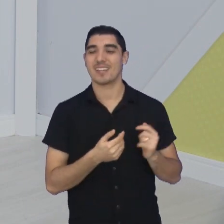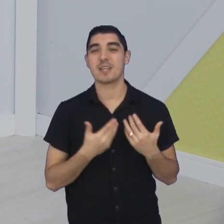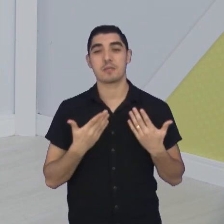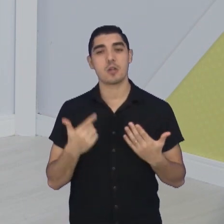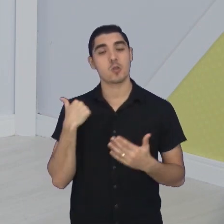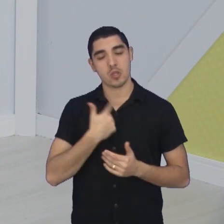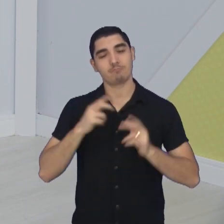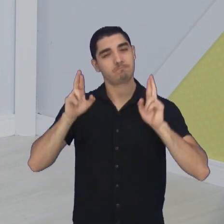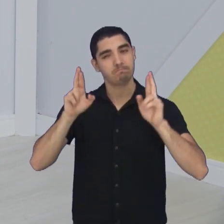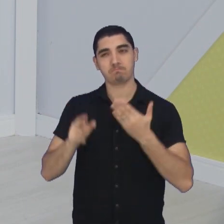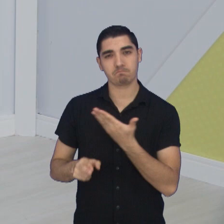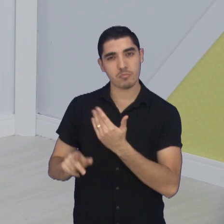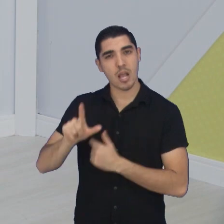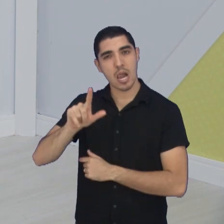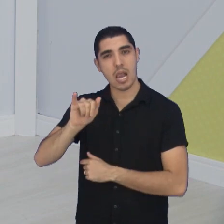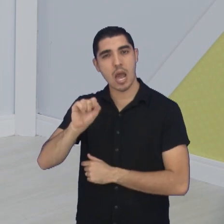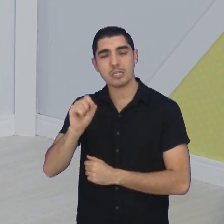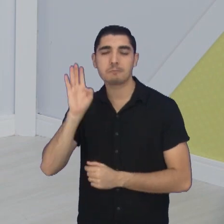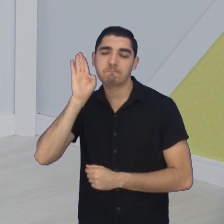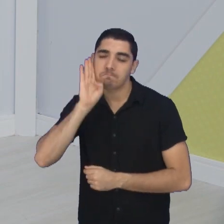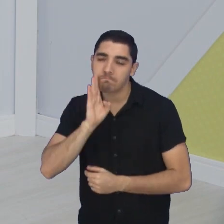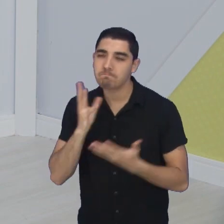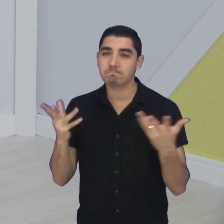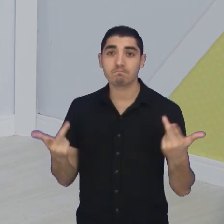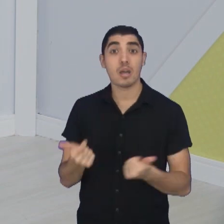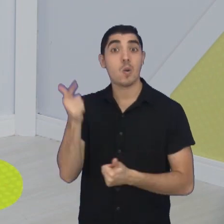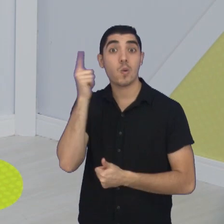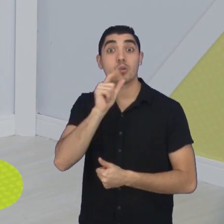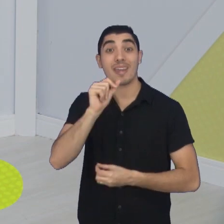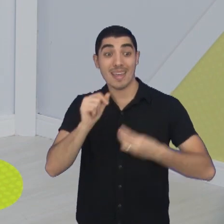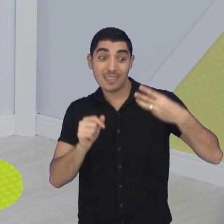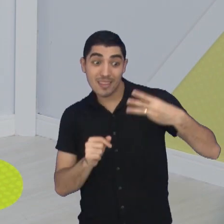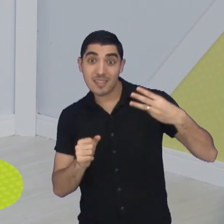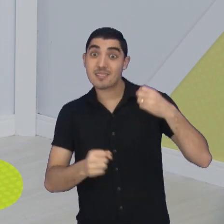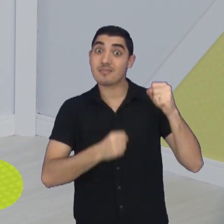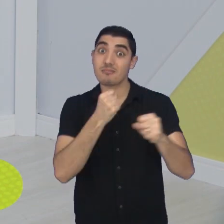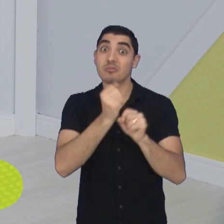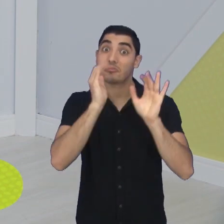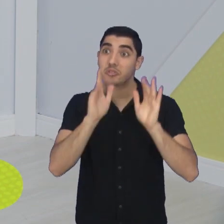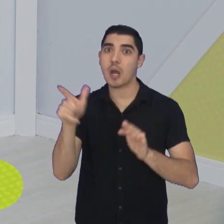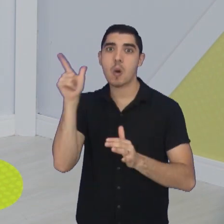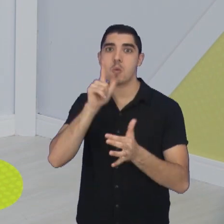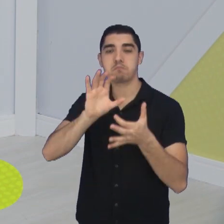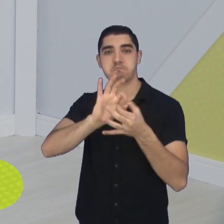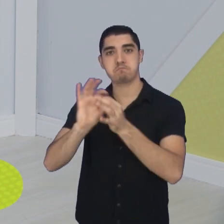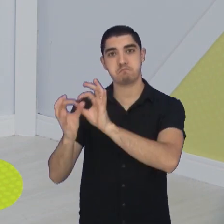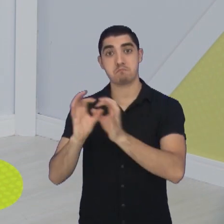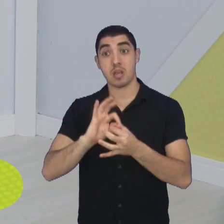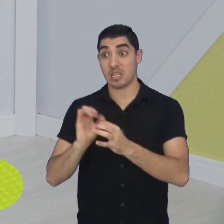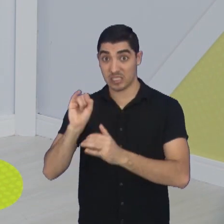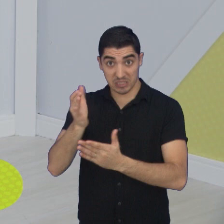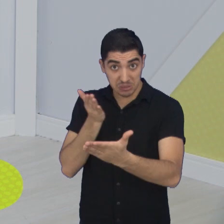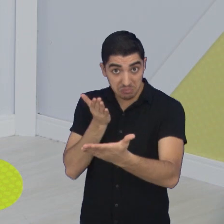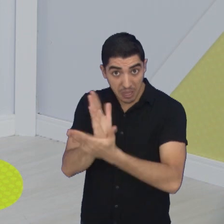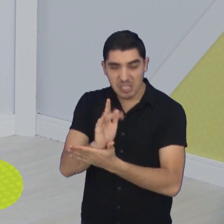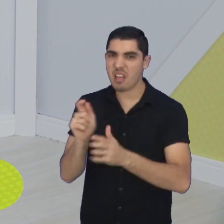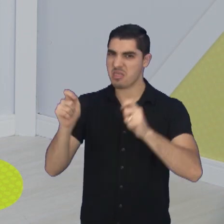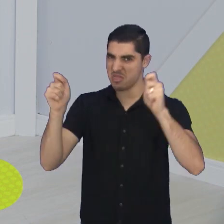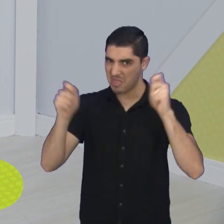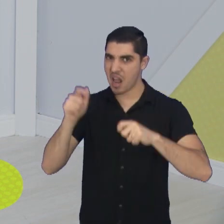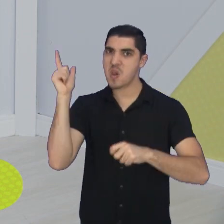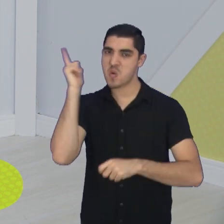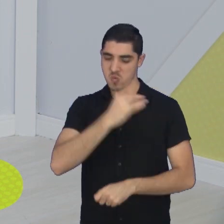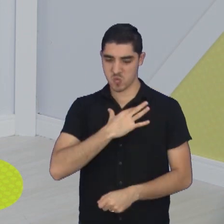muito por ela. Primeiro, para garantir a vaga lá em Paris. Será a terceira Olimpíada dela. E aí, garantindo a vaga, ela tem plenas condições de trazer uma medalha